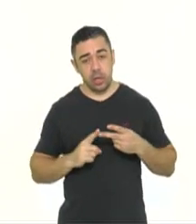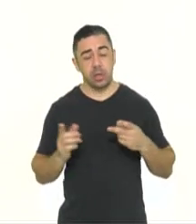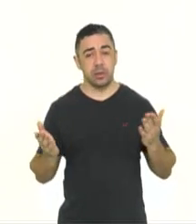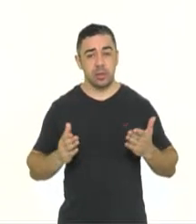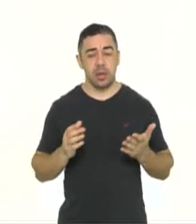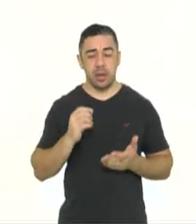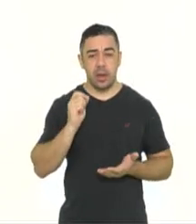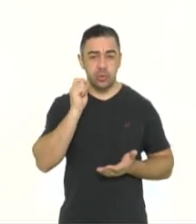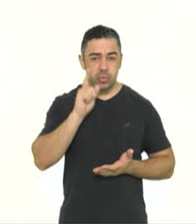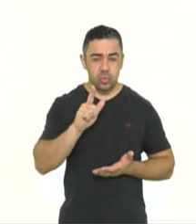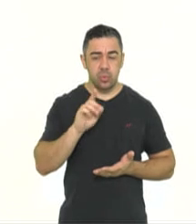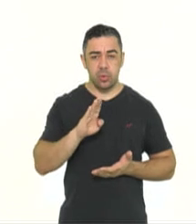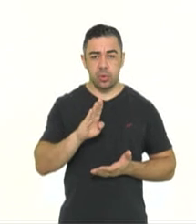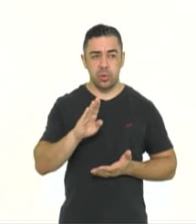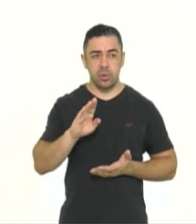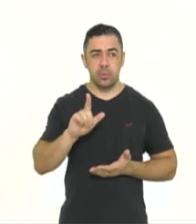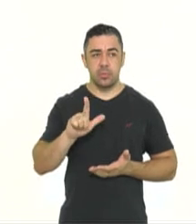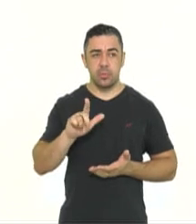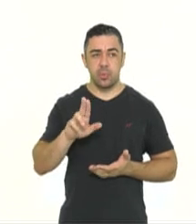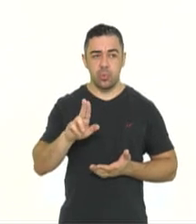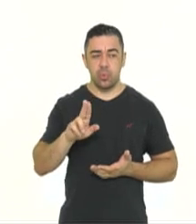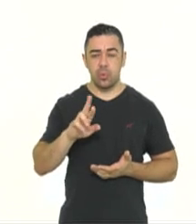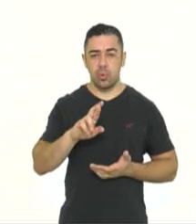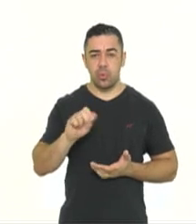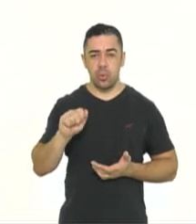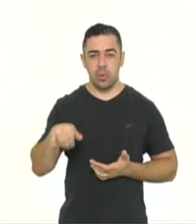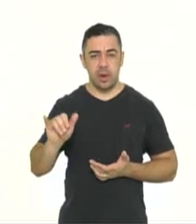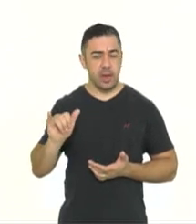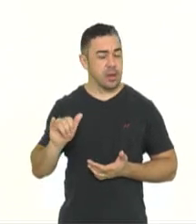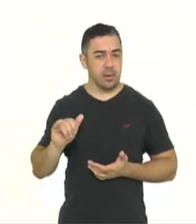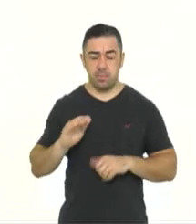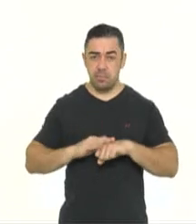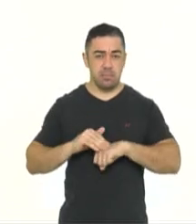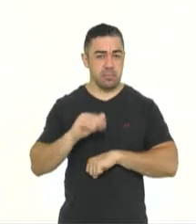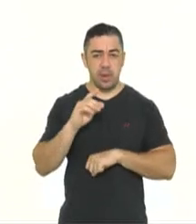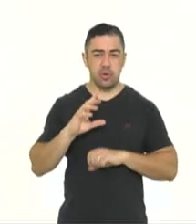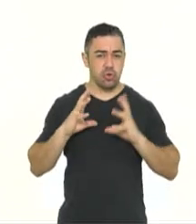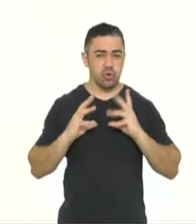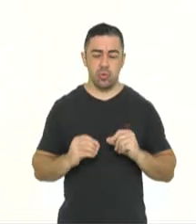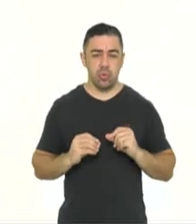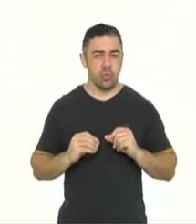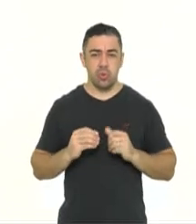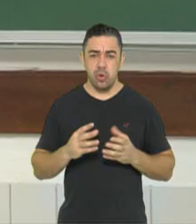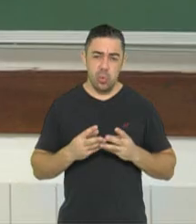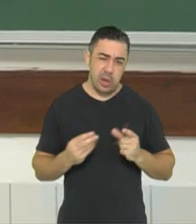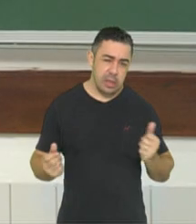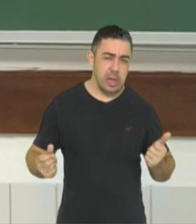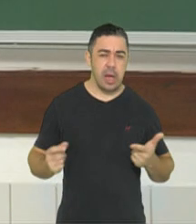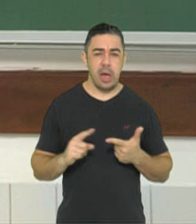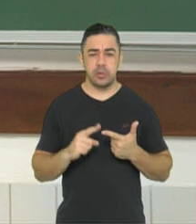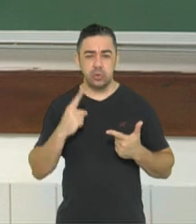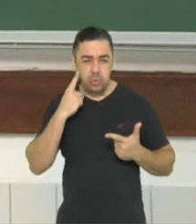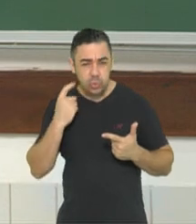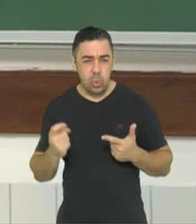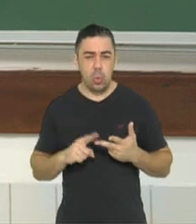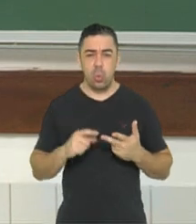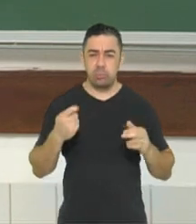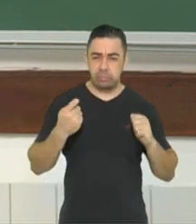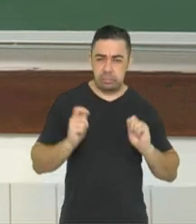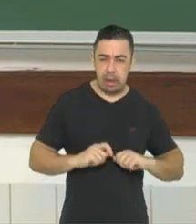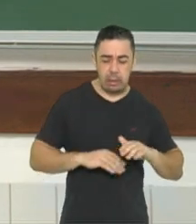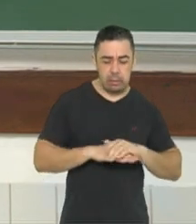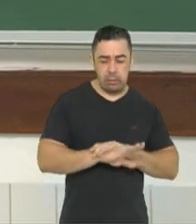digital com leitura laser e supera as outras mídias em todos os quesitos, né, de qualidade, de capacidade